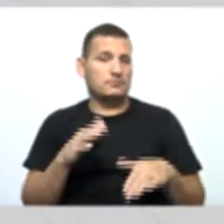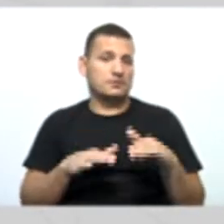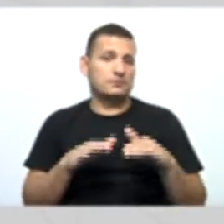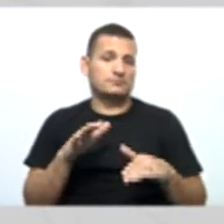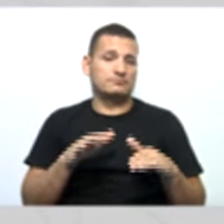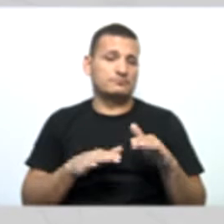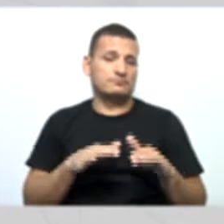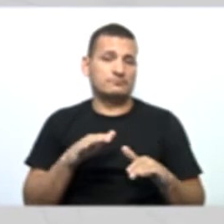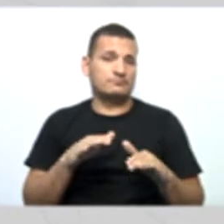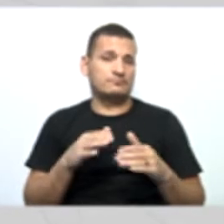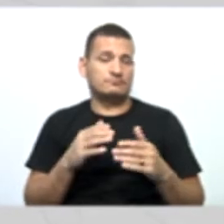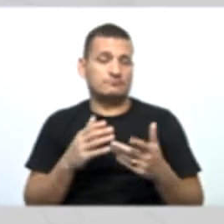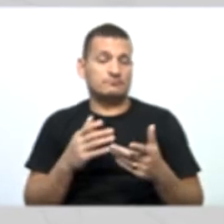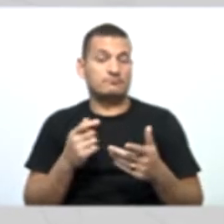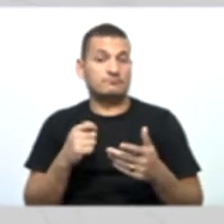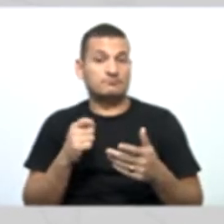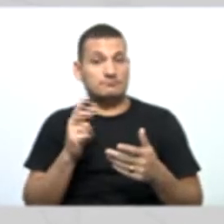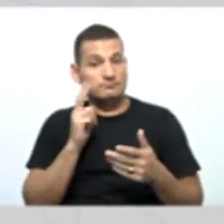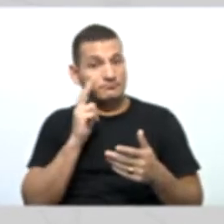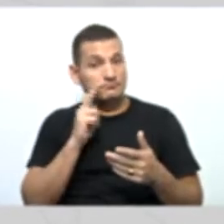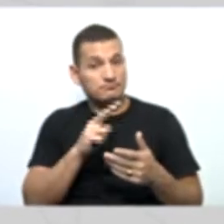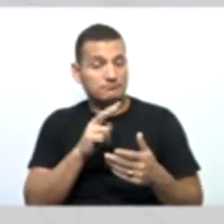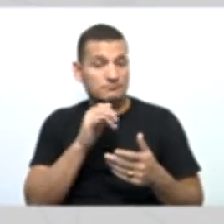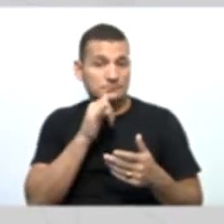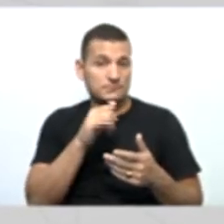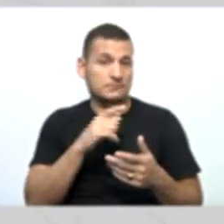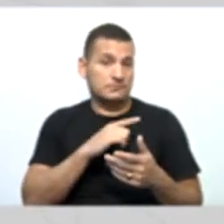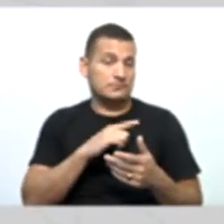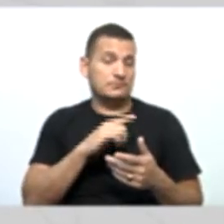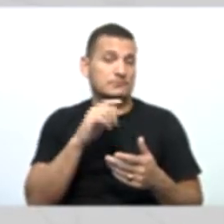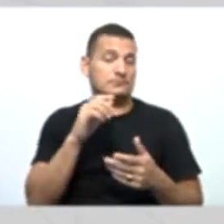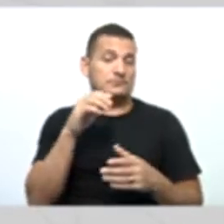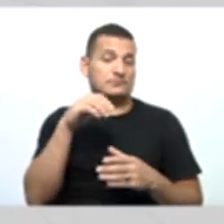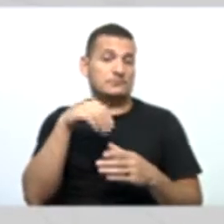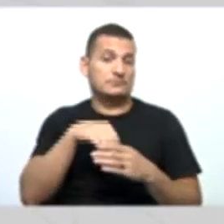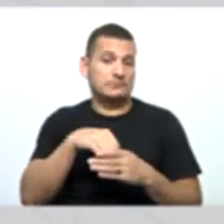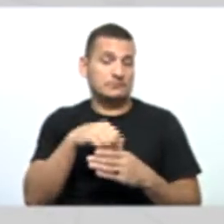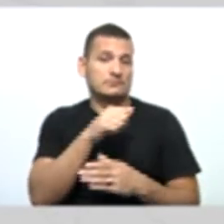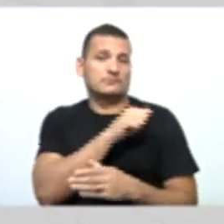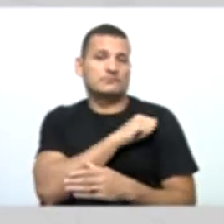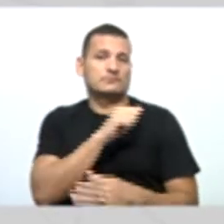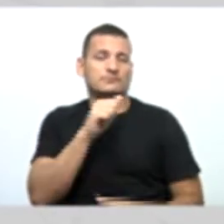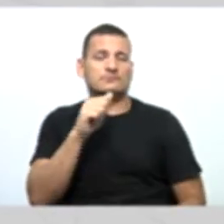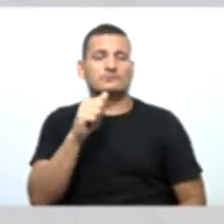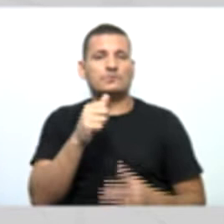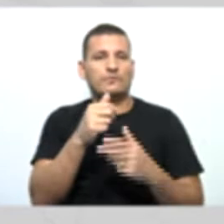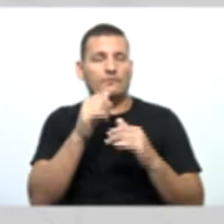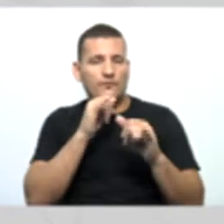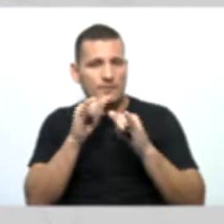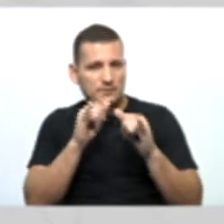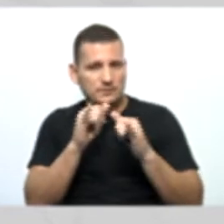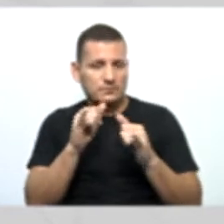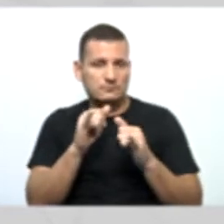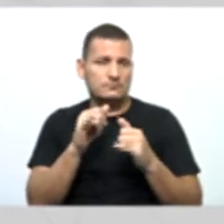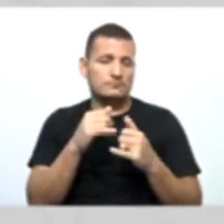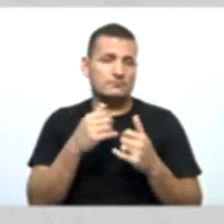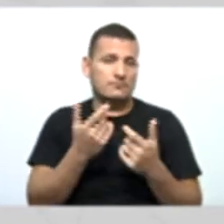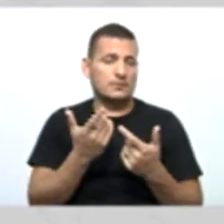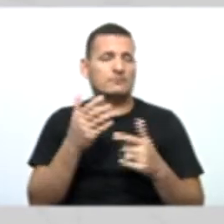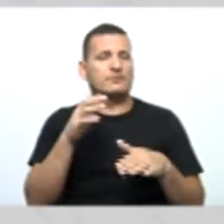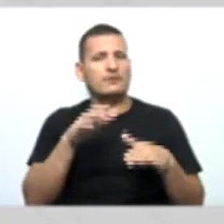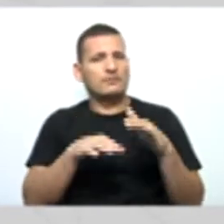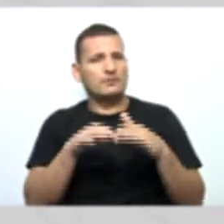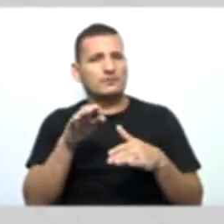porque tem que verificar se tem esse atributo aqui nessa classe aluno. Vamos lá, mas isso daí vai depender de